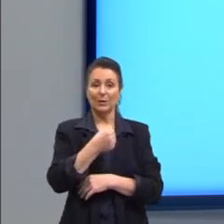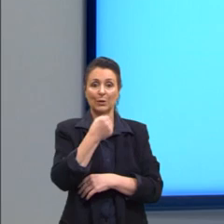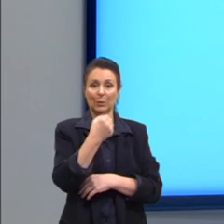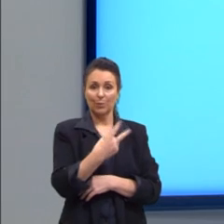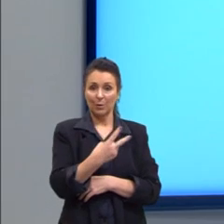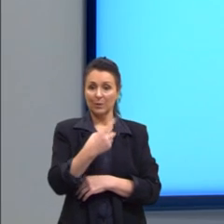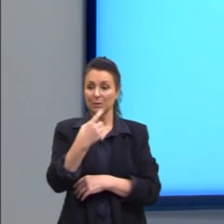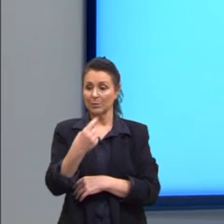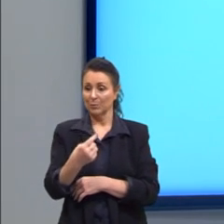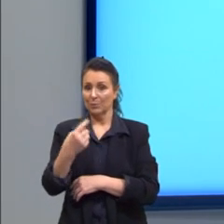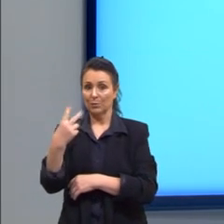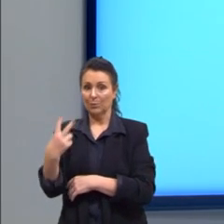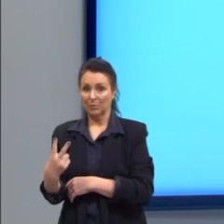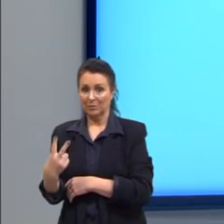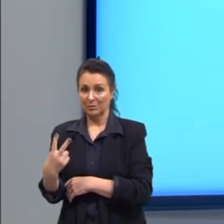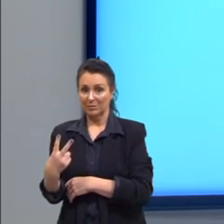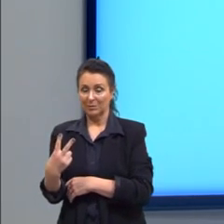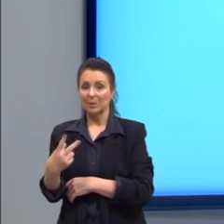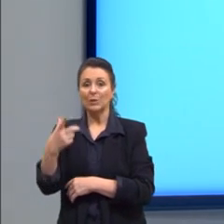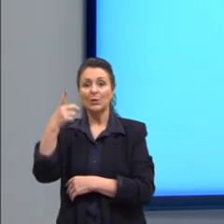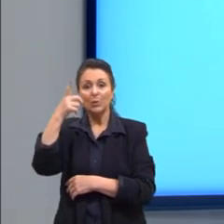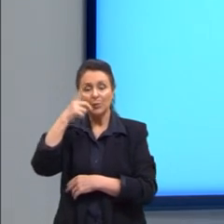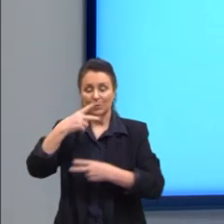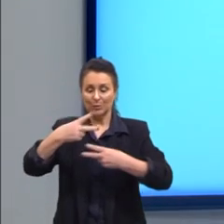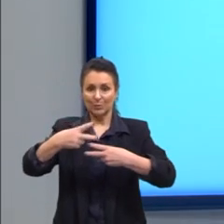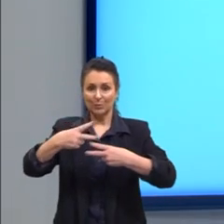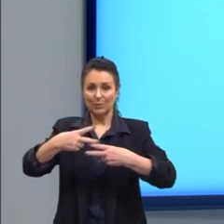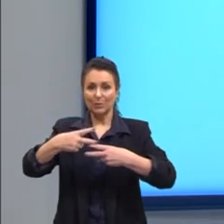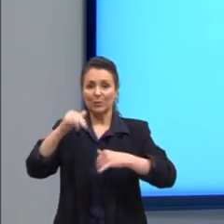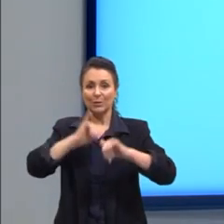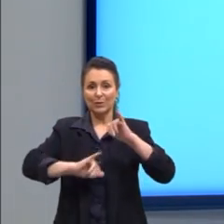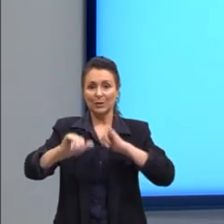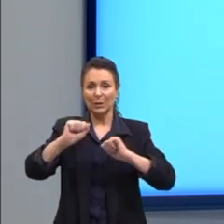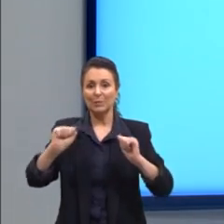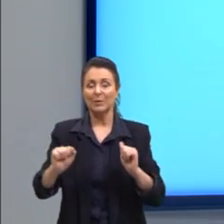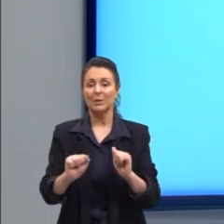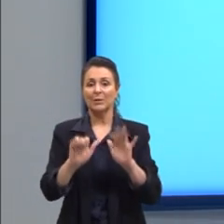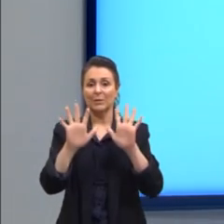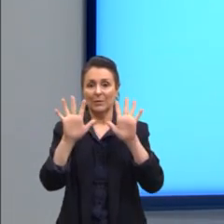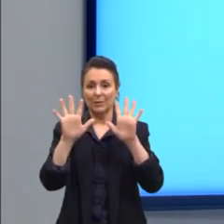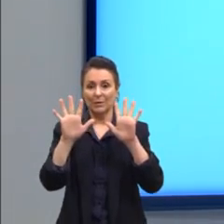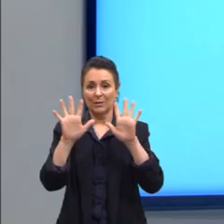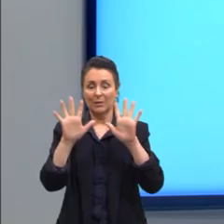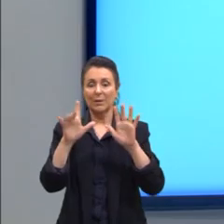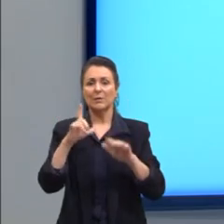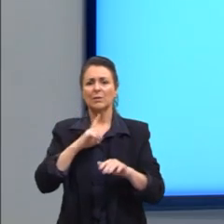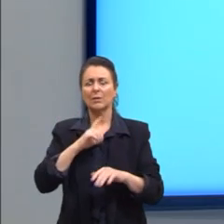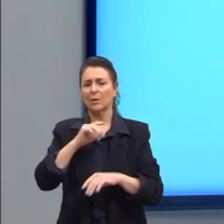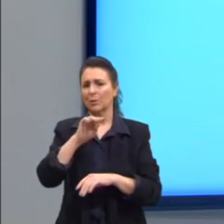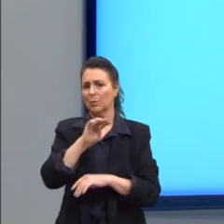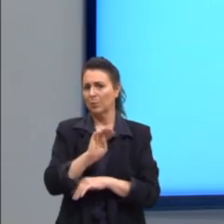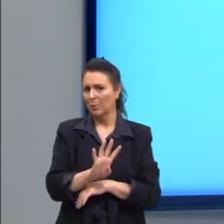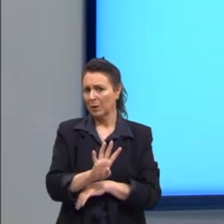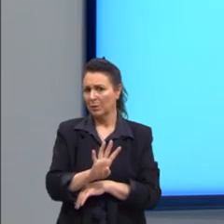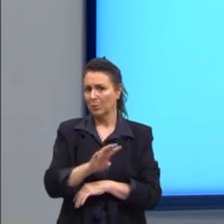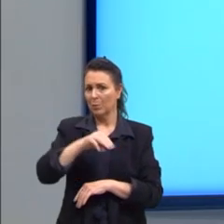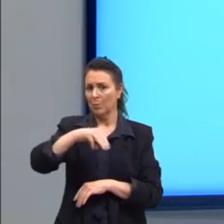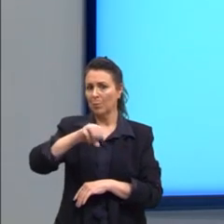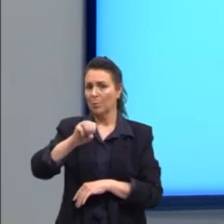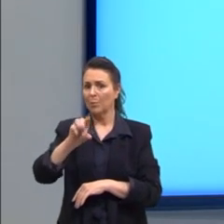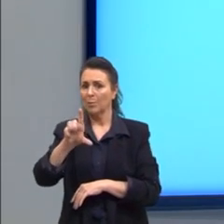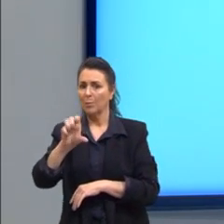para dois Essa é a proporção consigo através dos coeficientes estequiométricos então se eu tenho 4 mols do